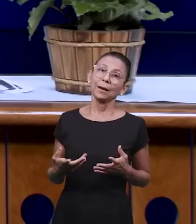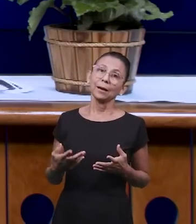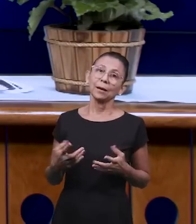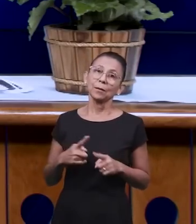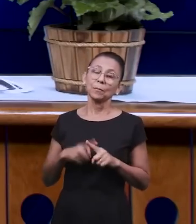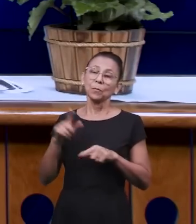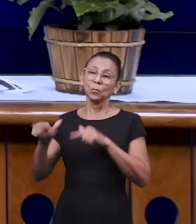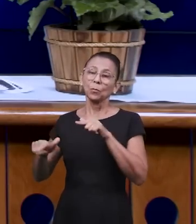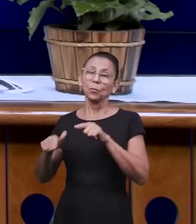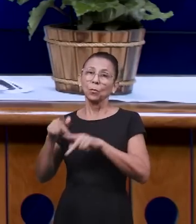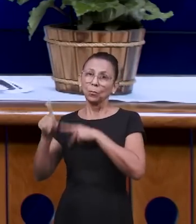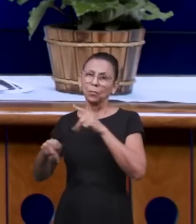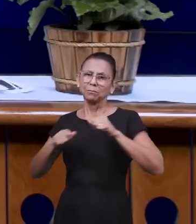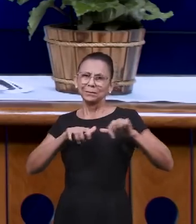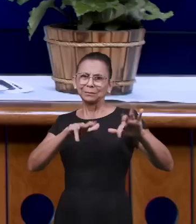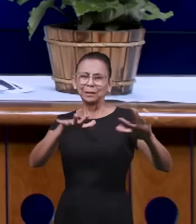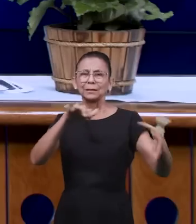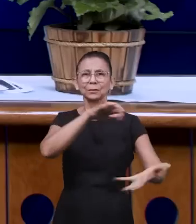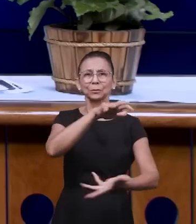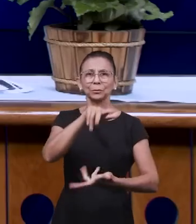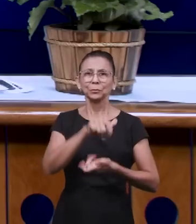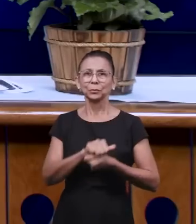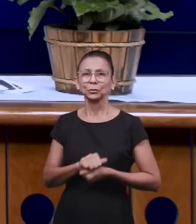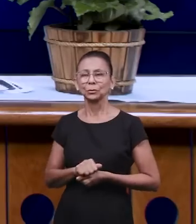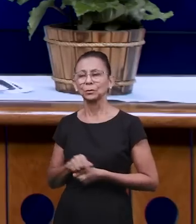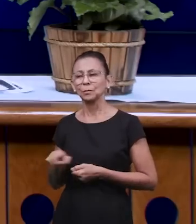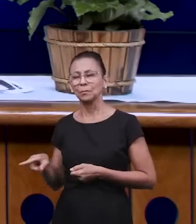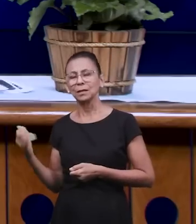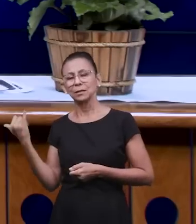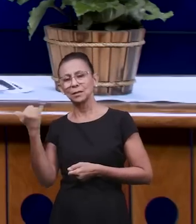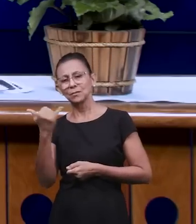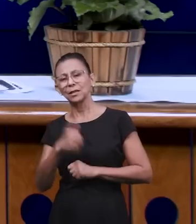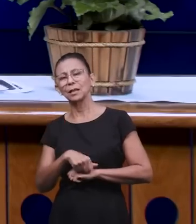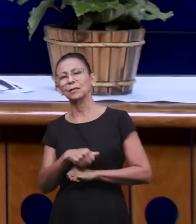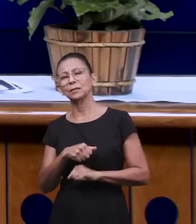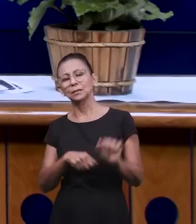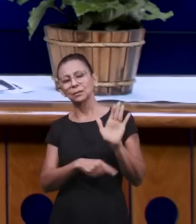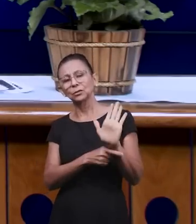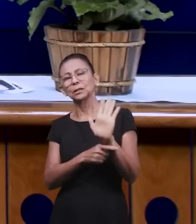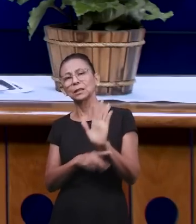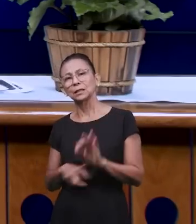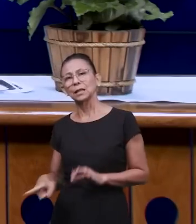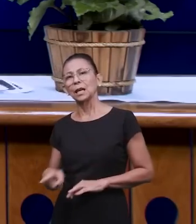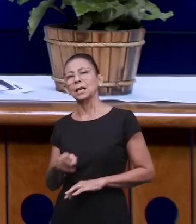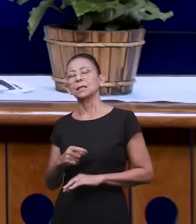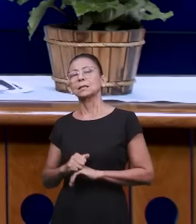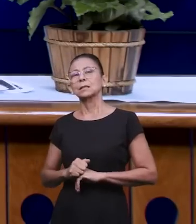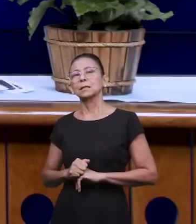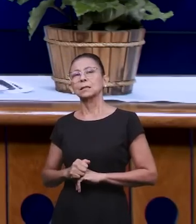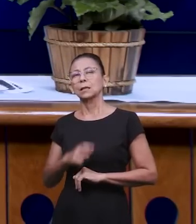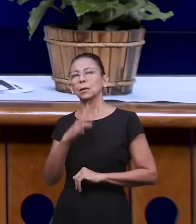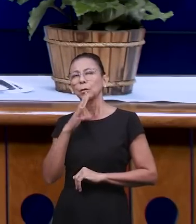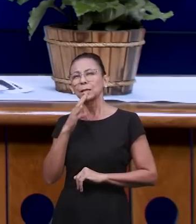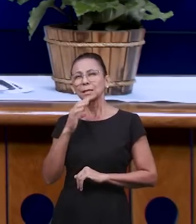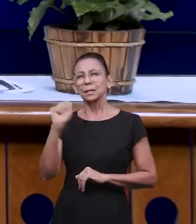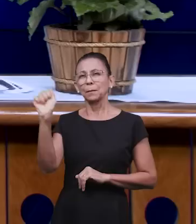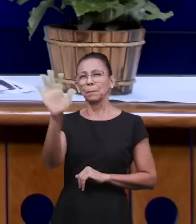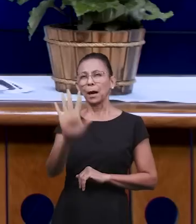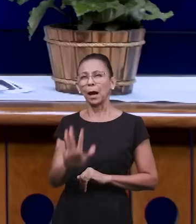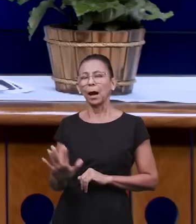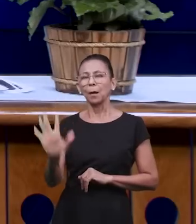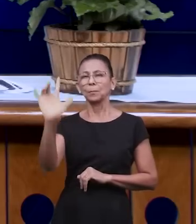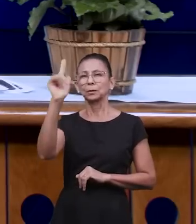terra, que foi passando à mão de outros povos. Só se teve notícia de retorno de uma família ou algumas famílias